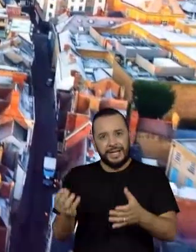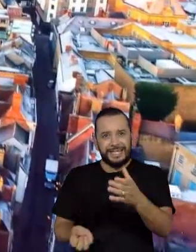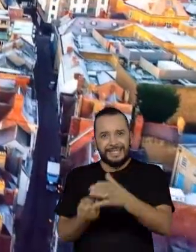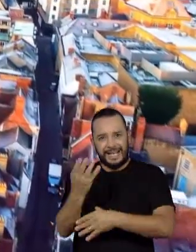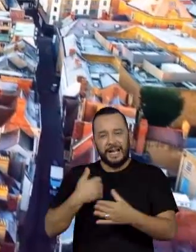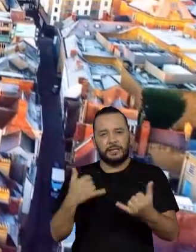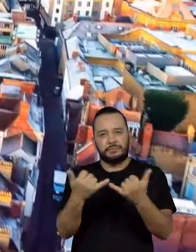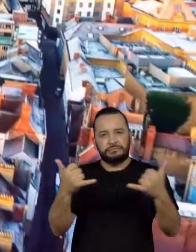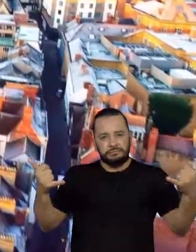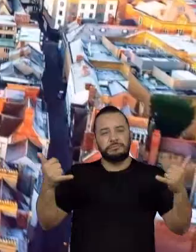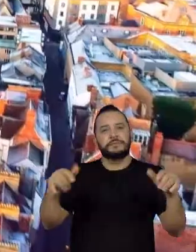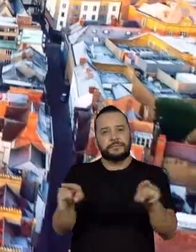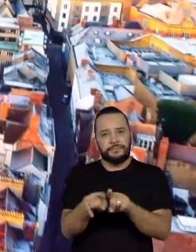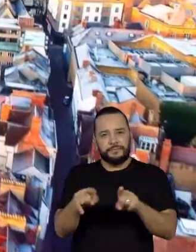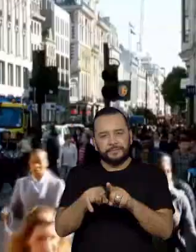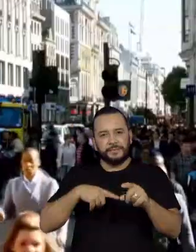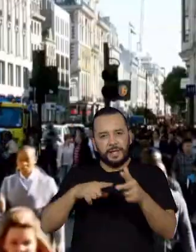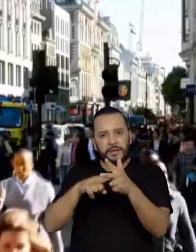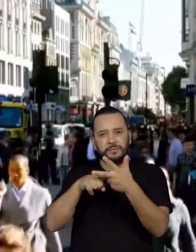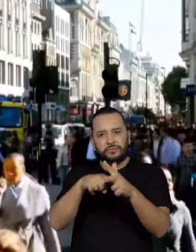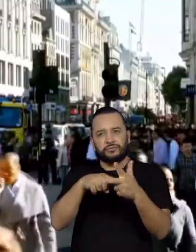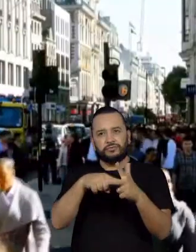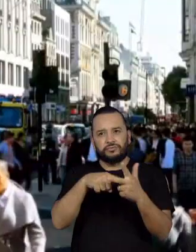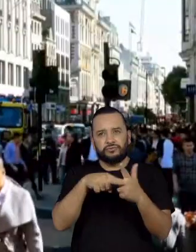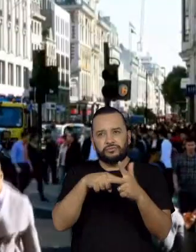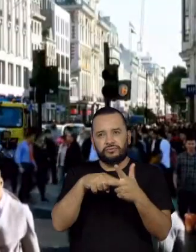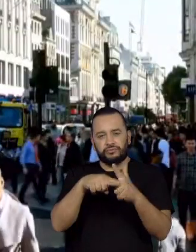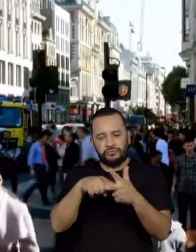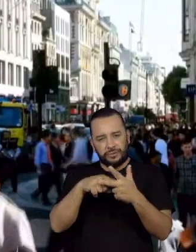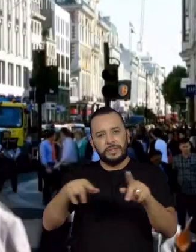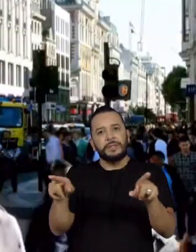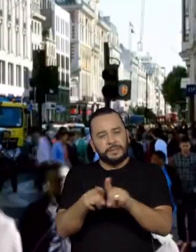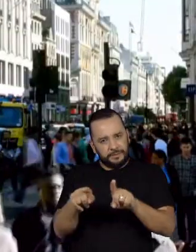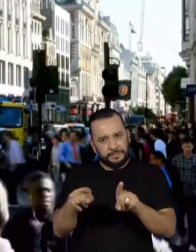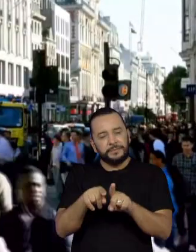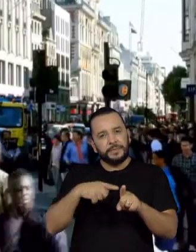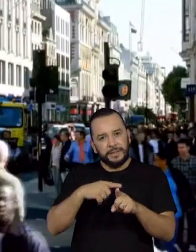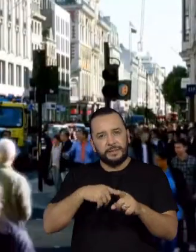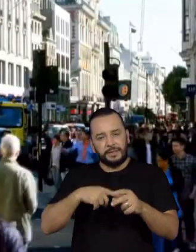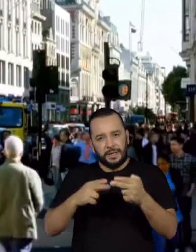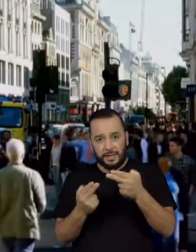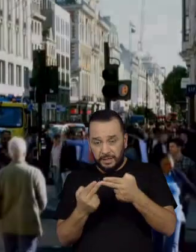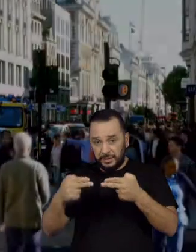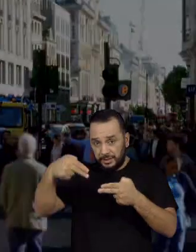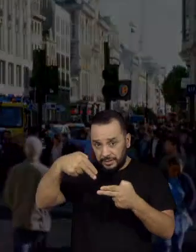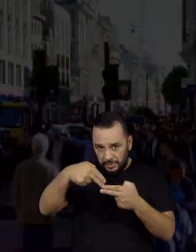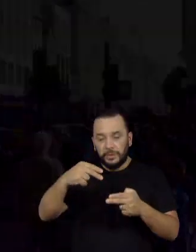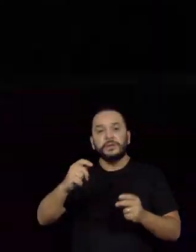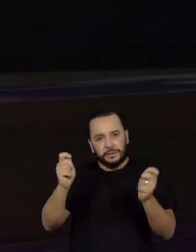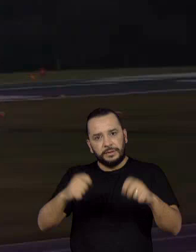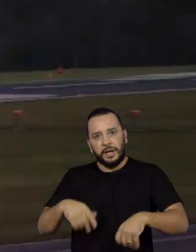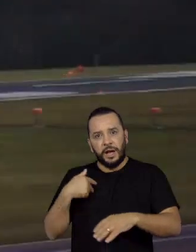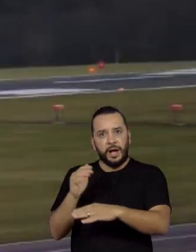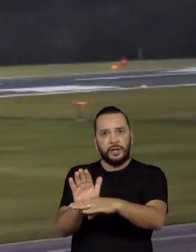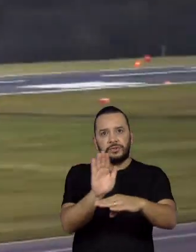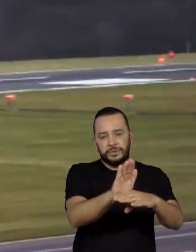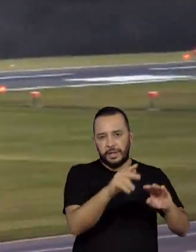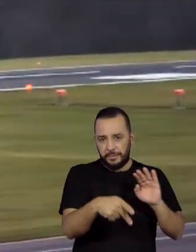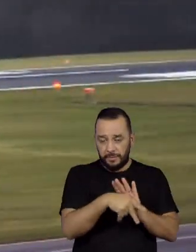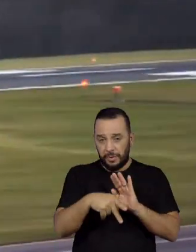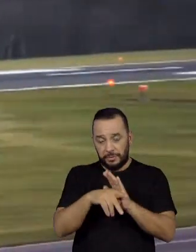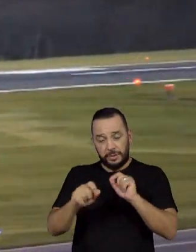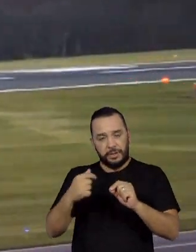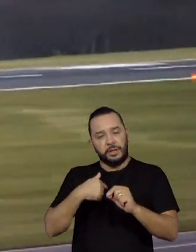turbinas eólicas e de hidrogênio, que devem abastecer sistemas de transporte, além de residências. Até os jatos